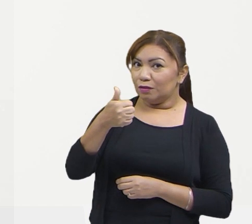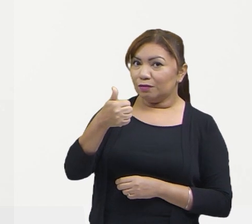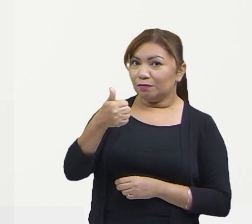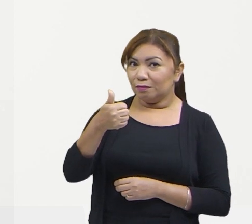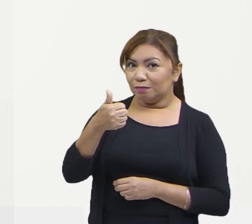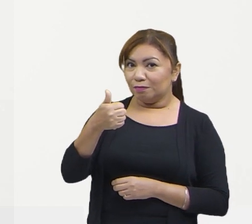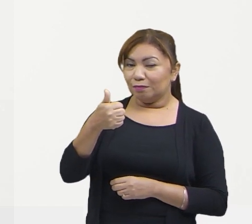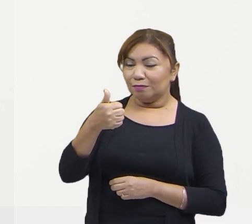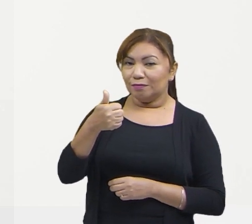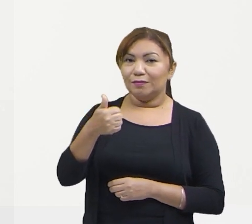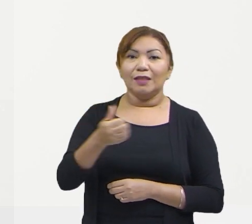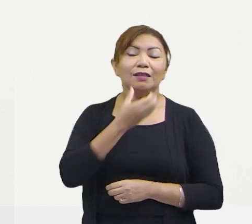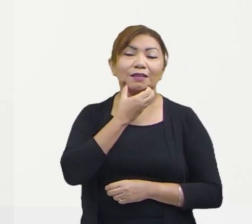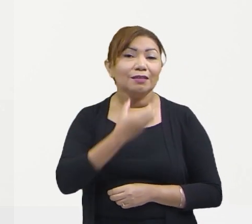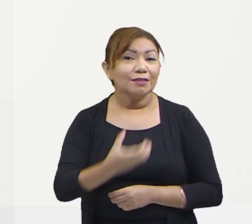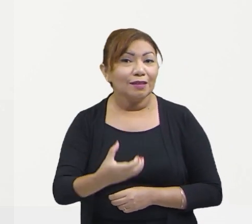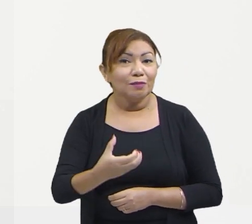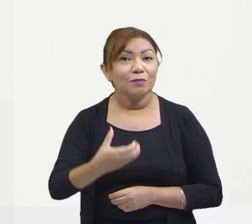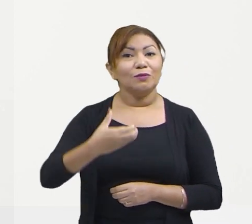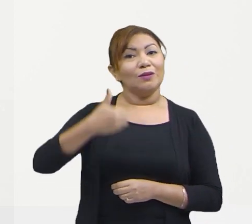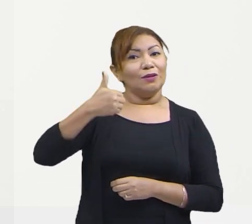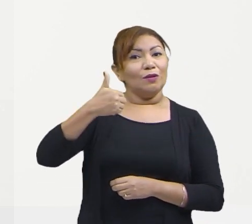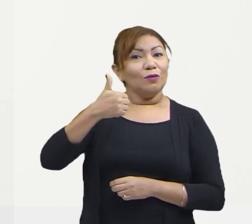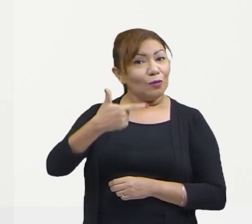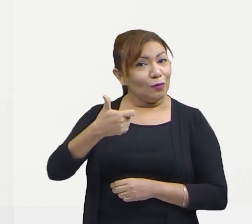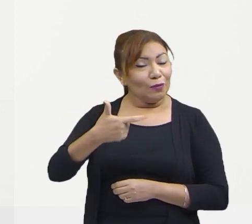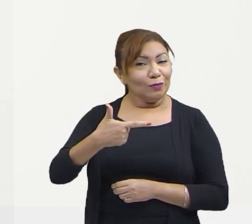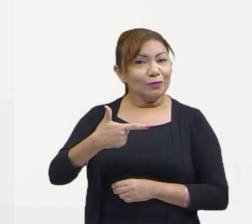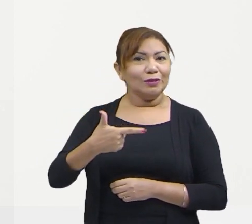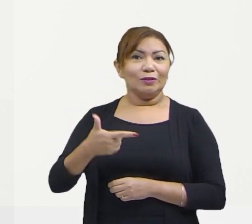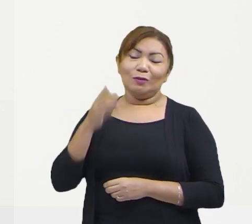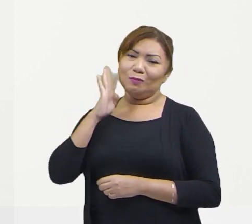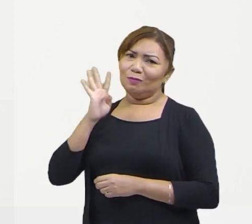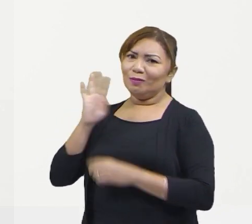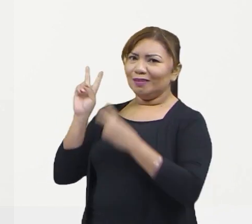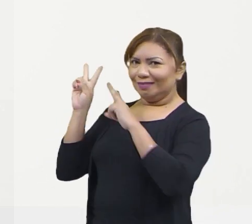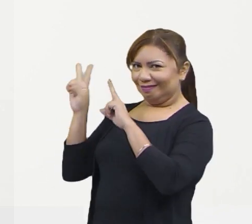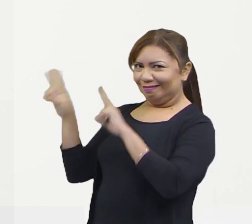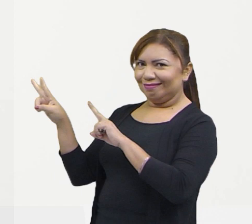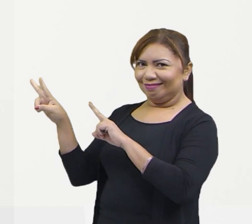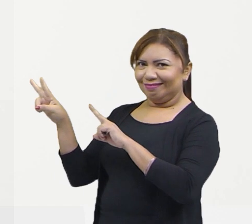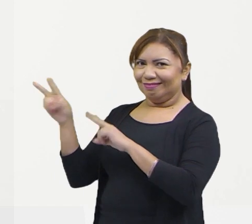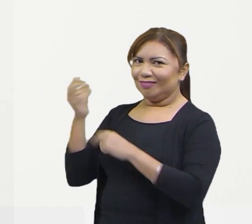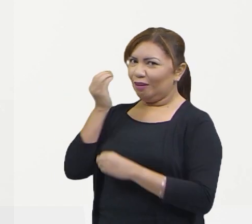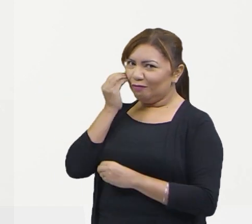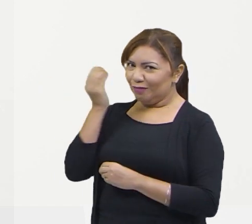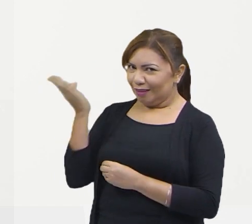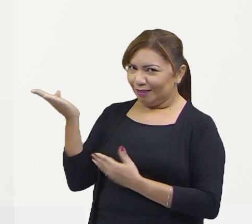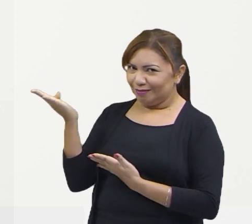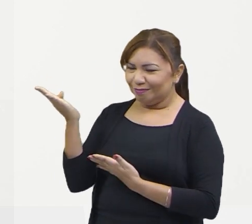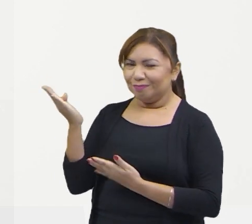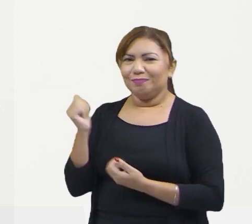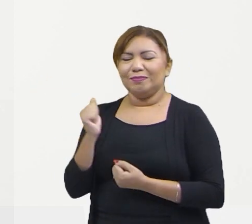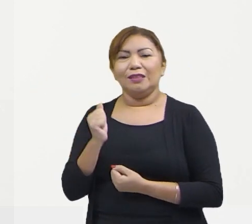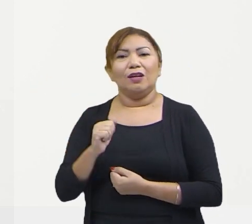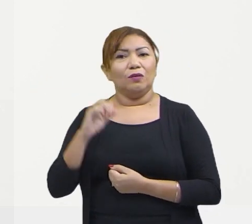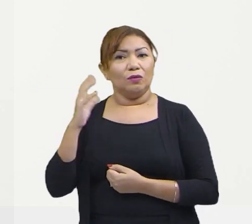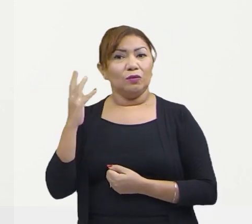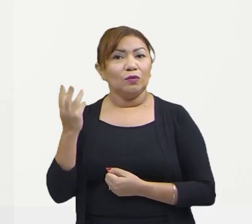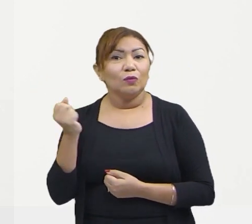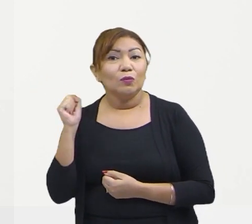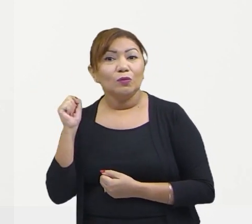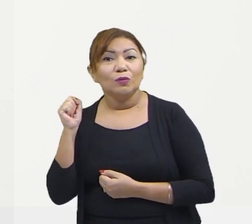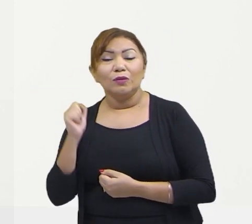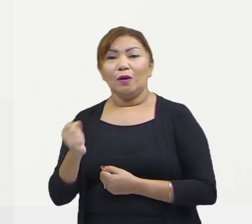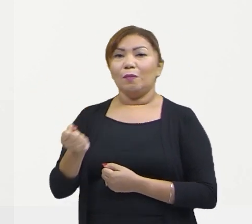11, dezembro 12. Olha aí os números no calendário. Tanto representando o